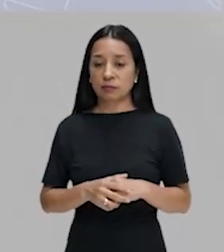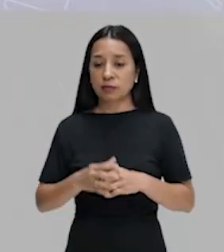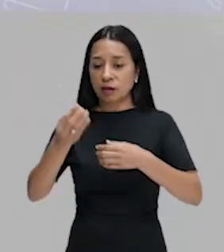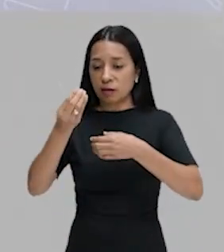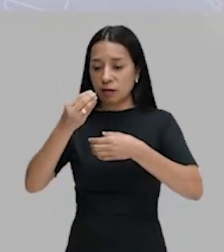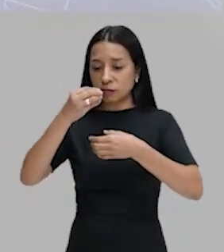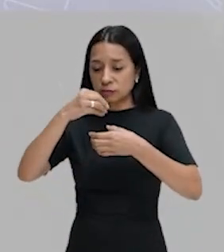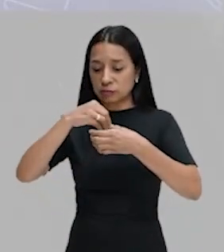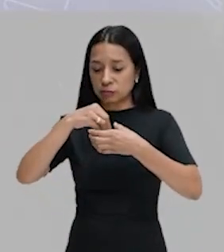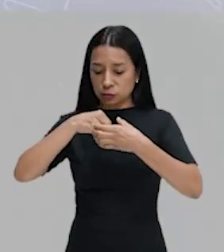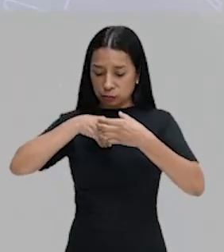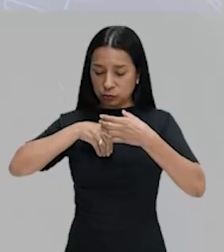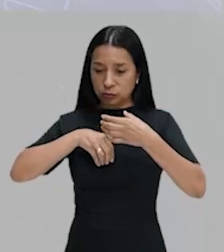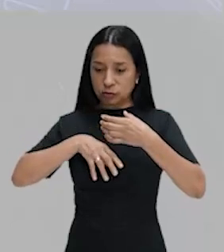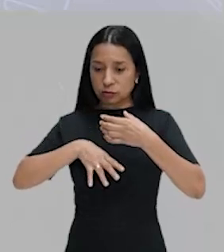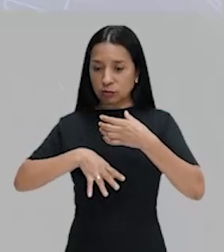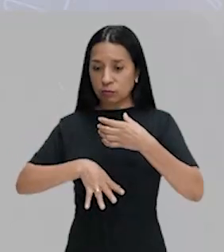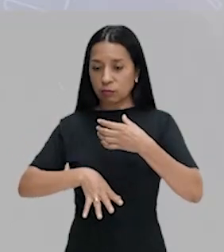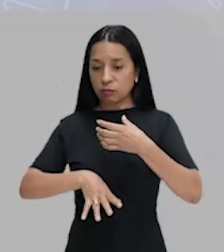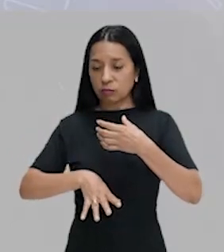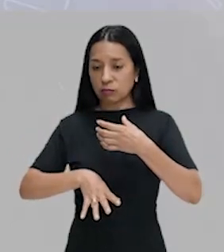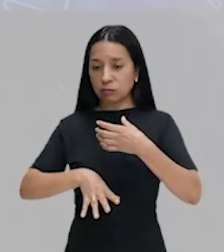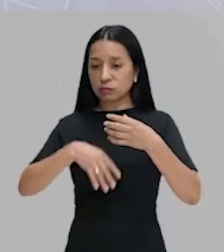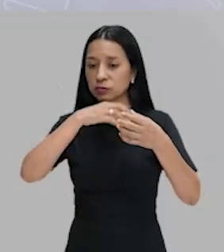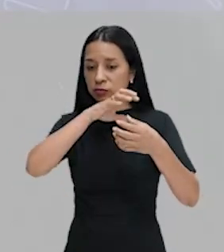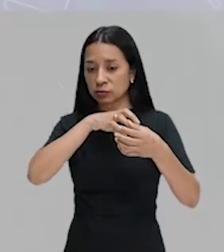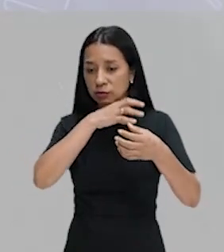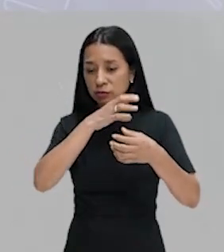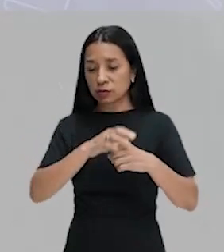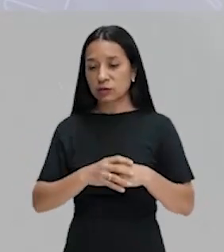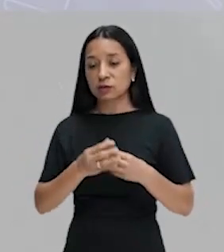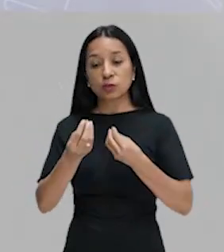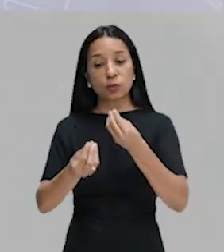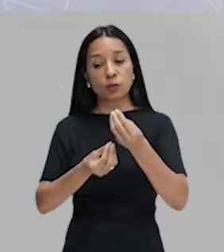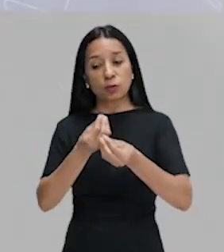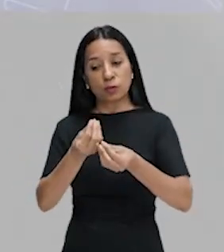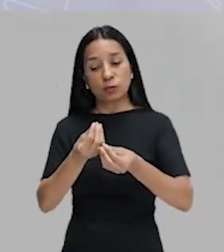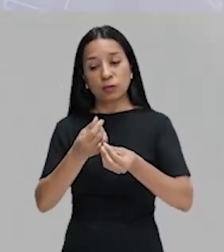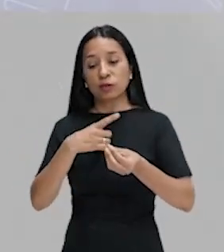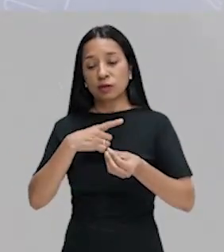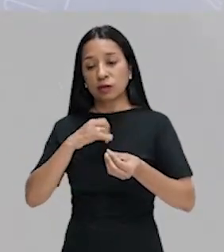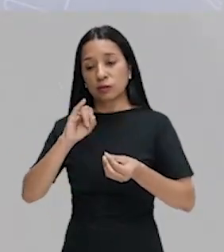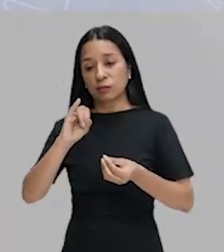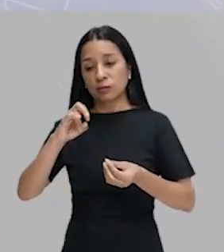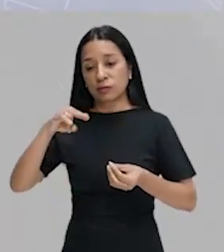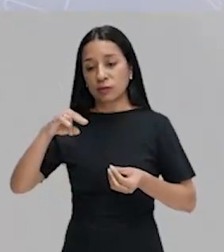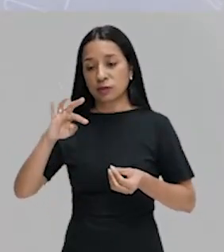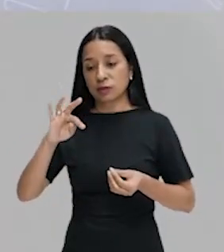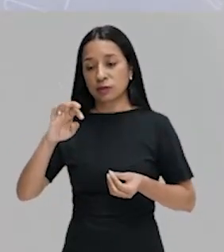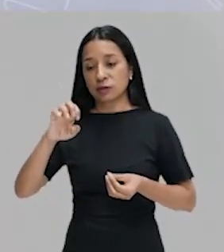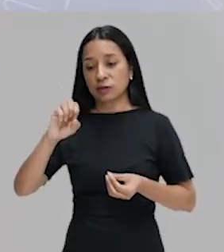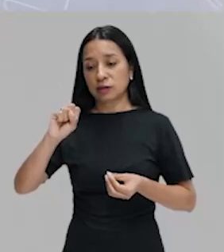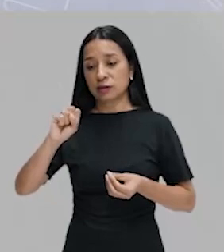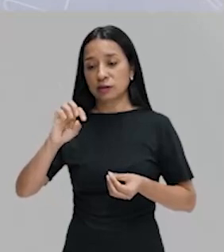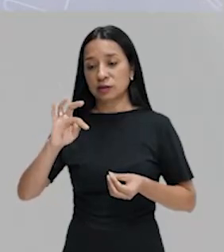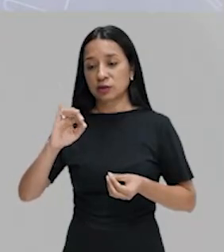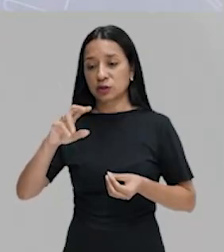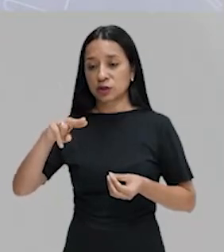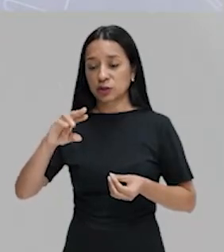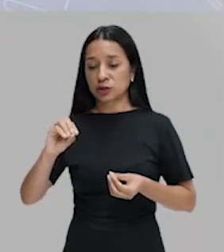desses animais. Esses animais, eles têm um intestino incompleto. Ou